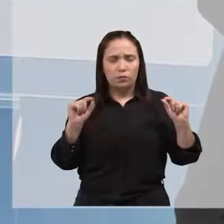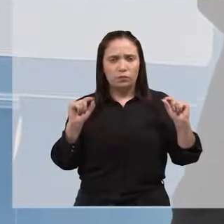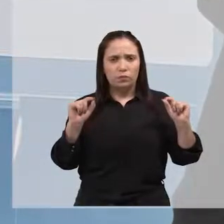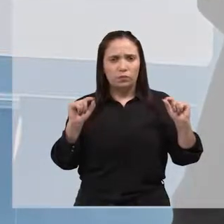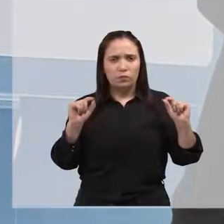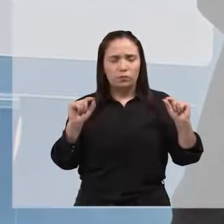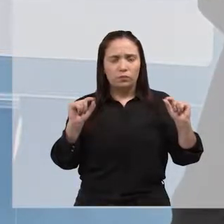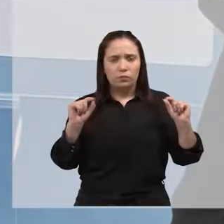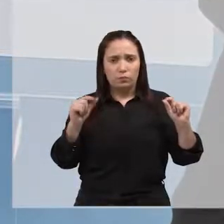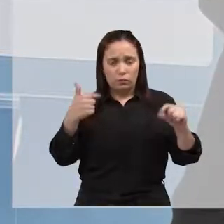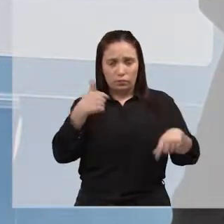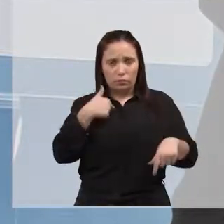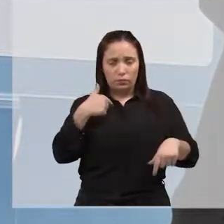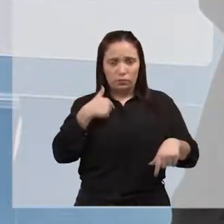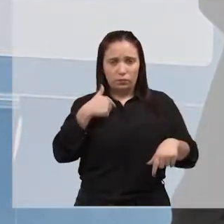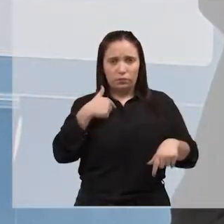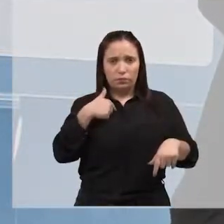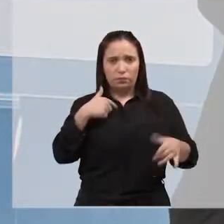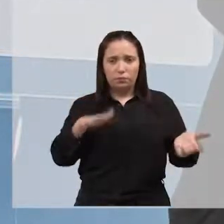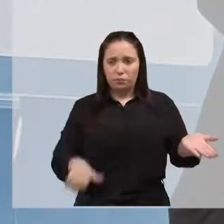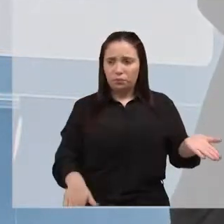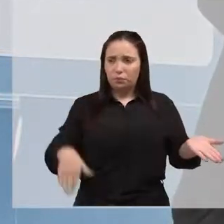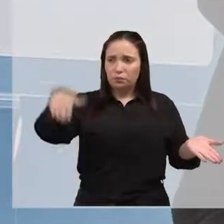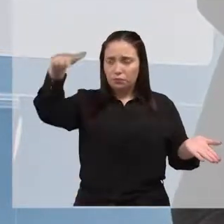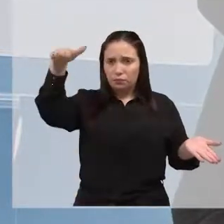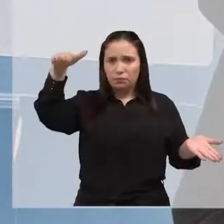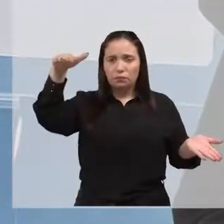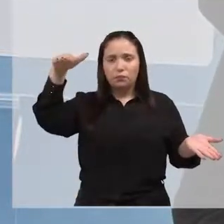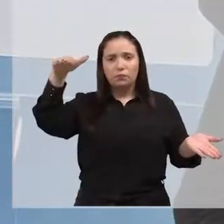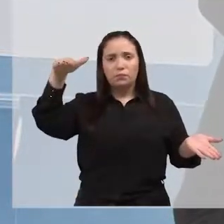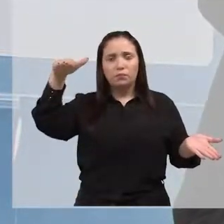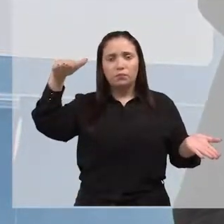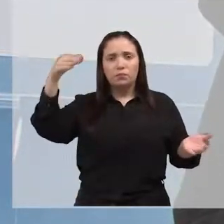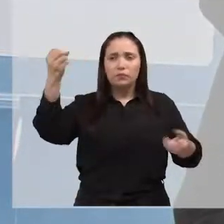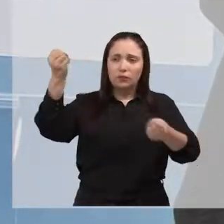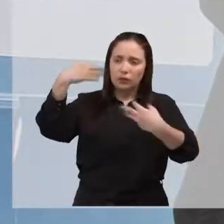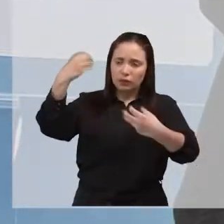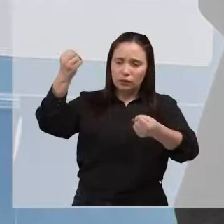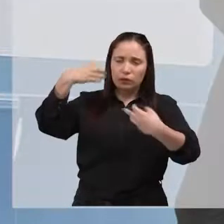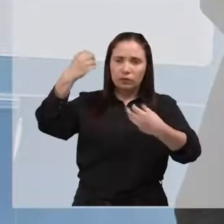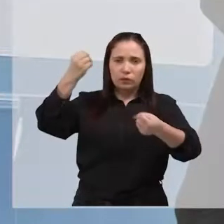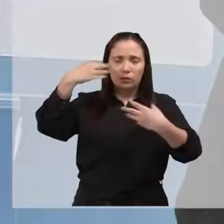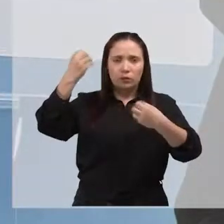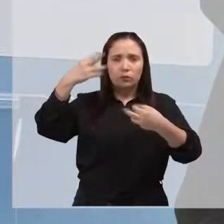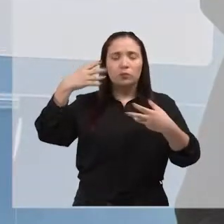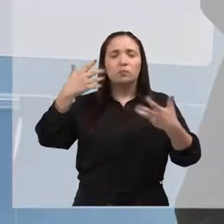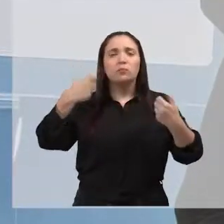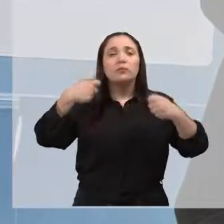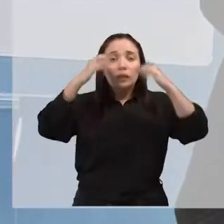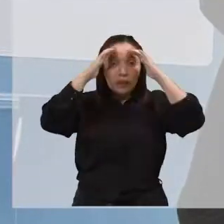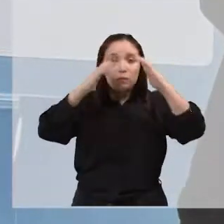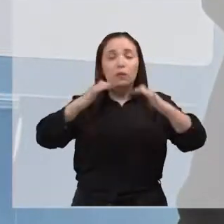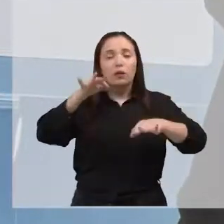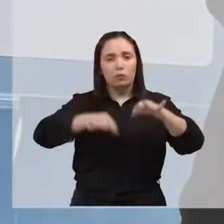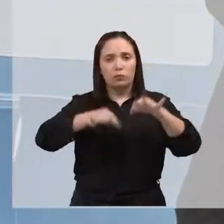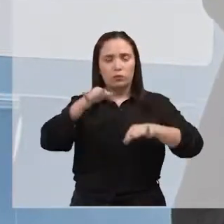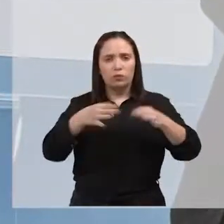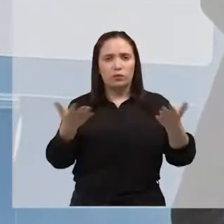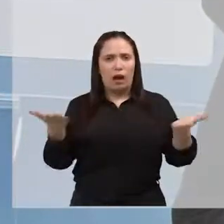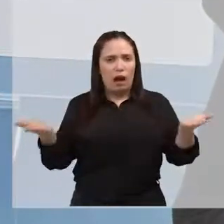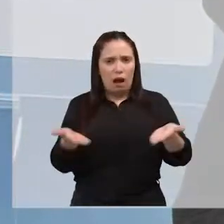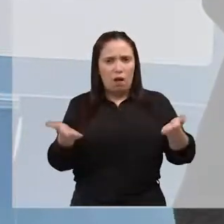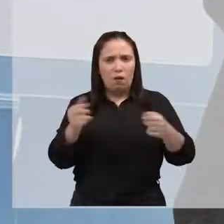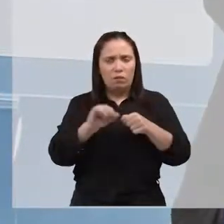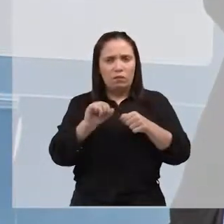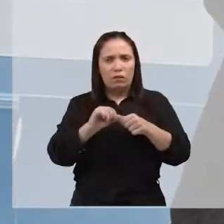eu fui criado por um homem e numa época em que justiça se cumpre, cara. Agora, do jeito que estão fazendo